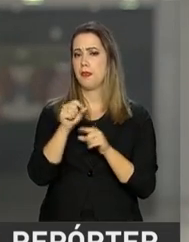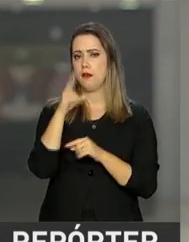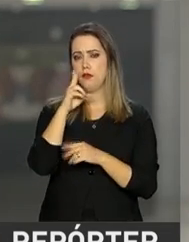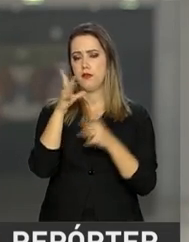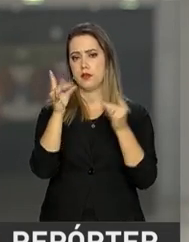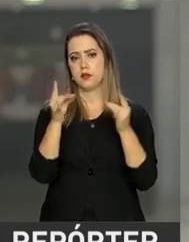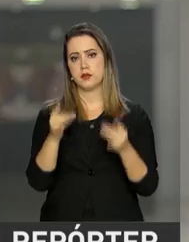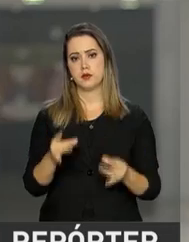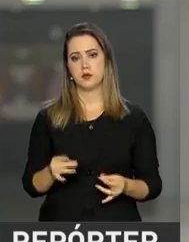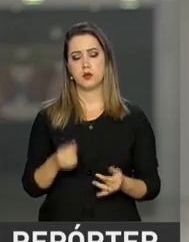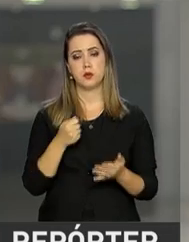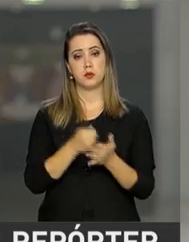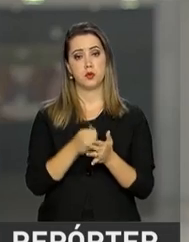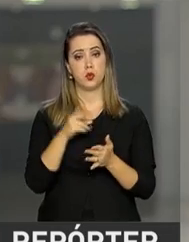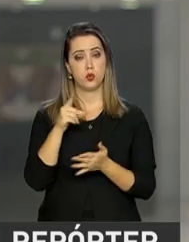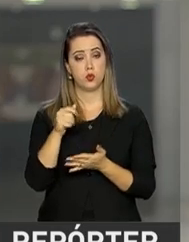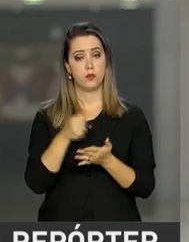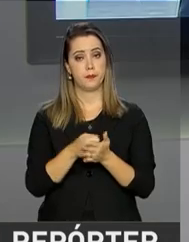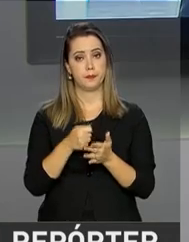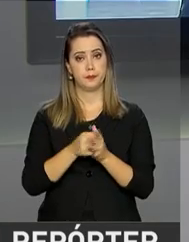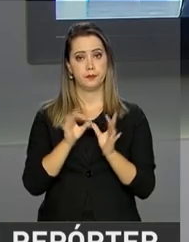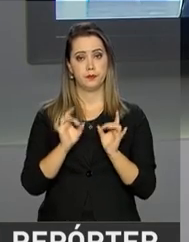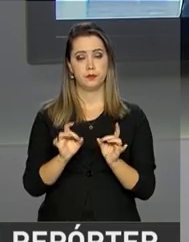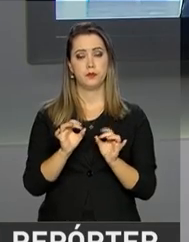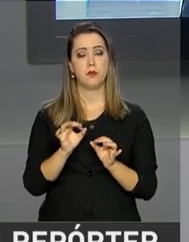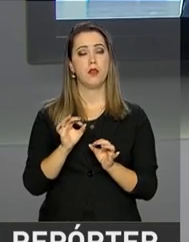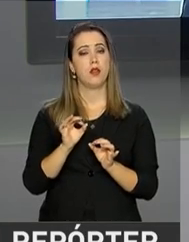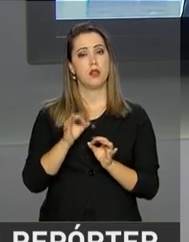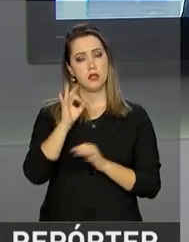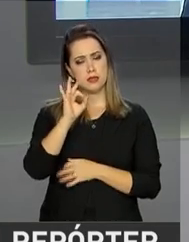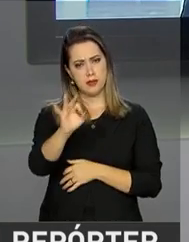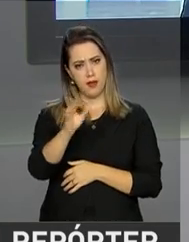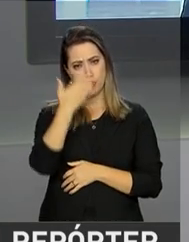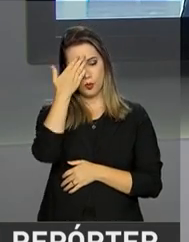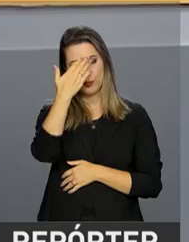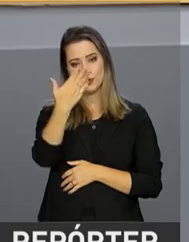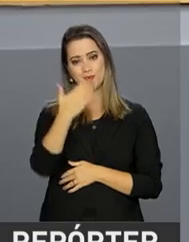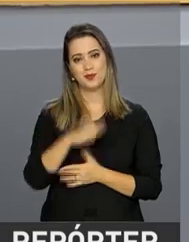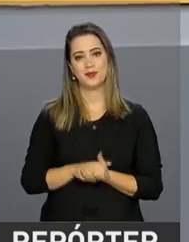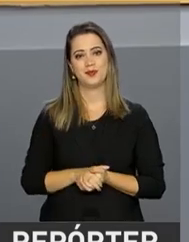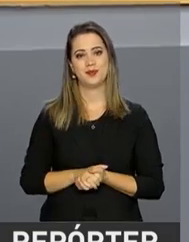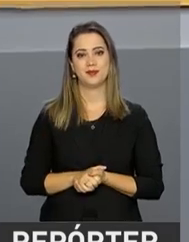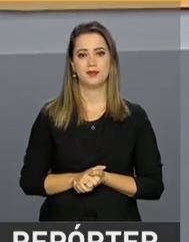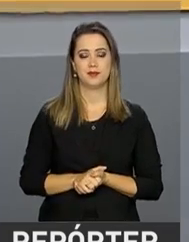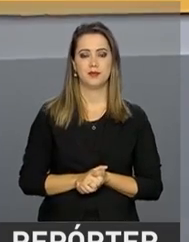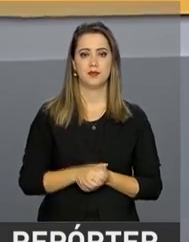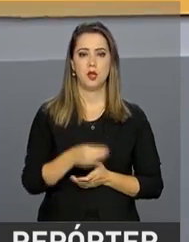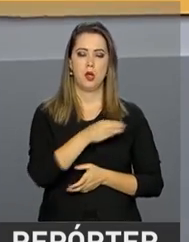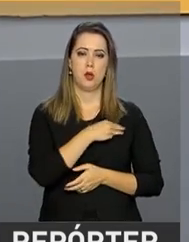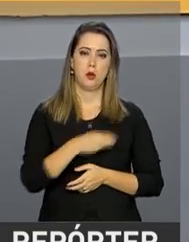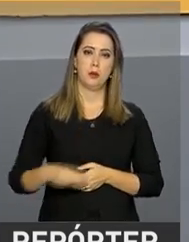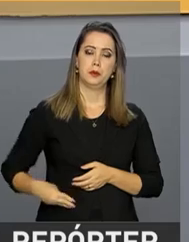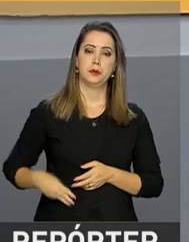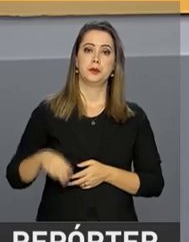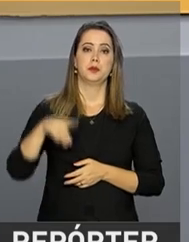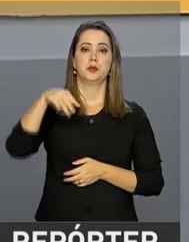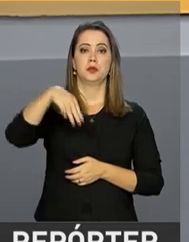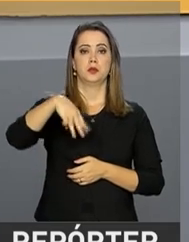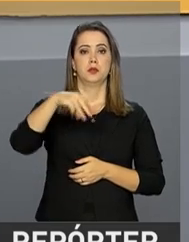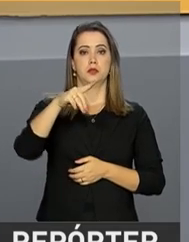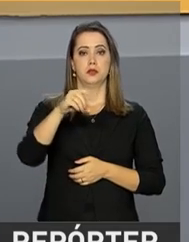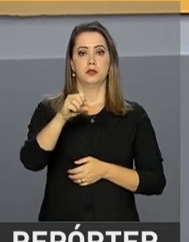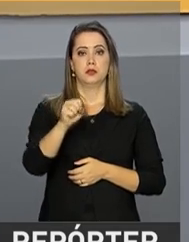calendário de pagamentos volto com você roberto tá certo pablo obrigada pelas informações o ministro do desenvolvimento social